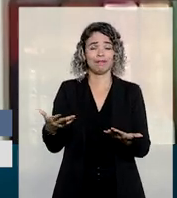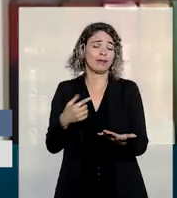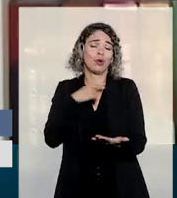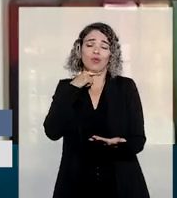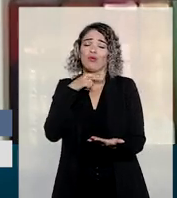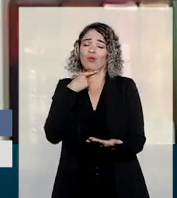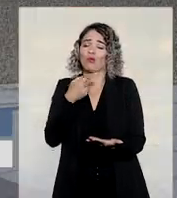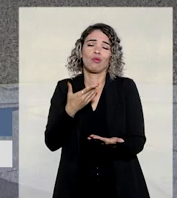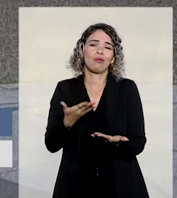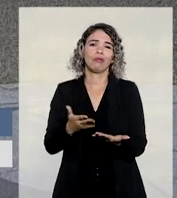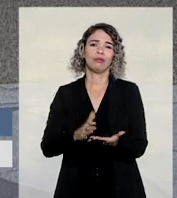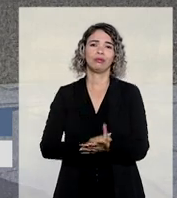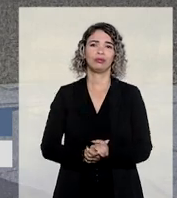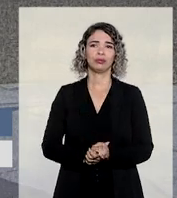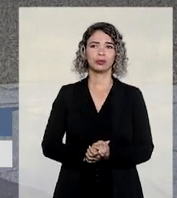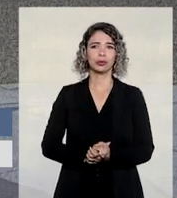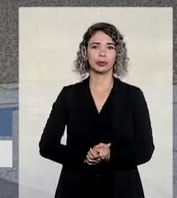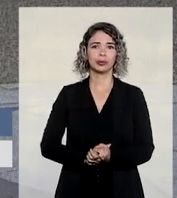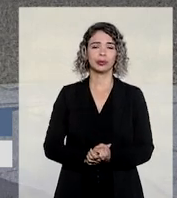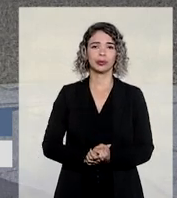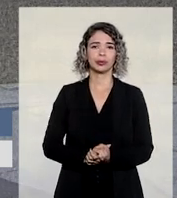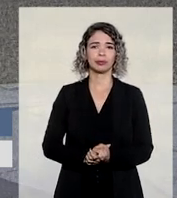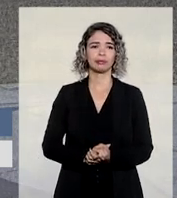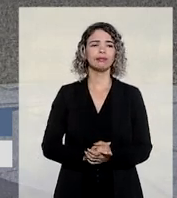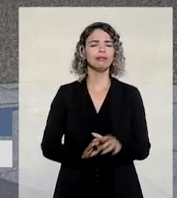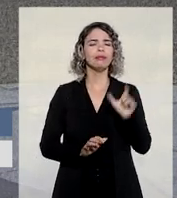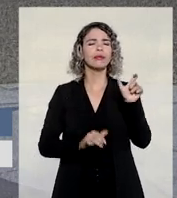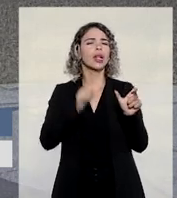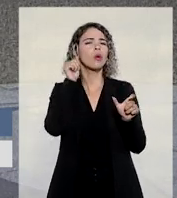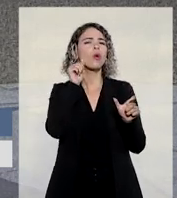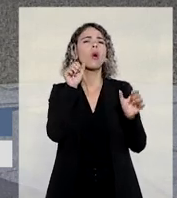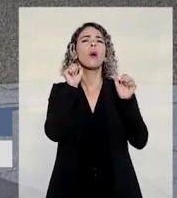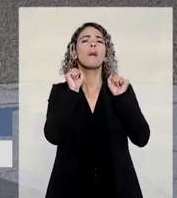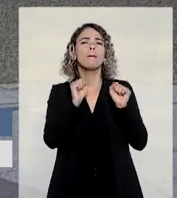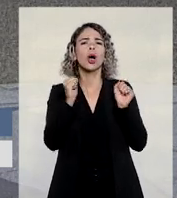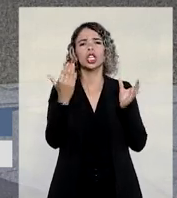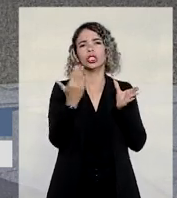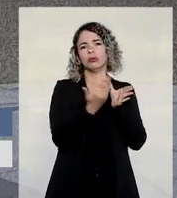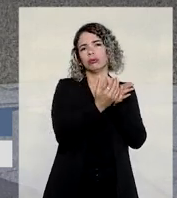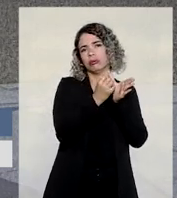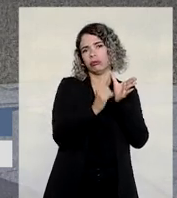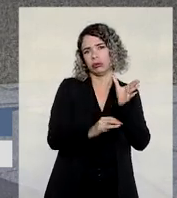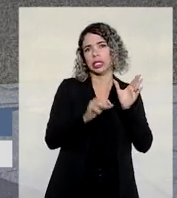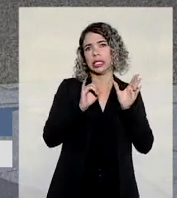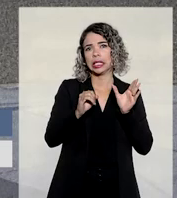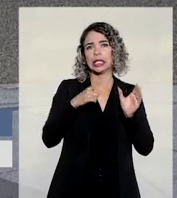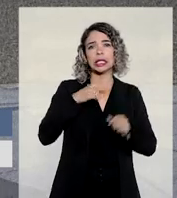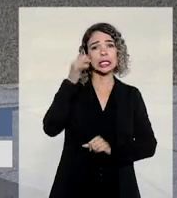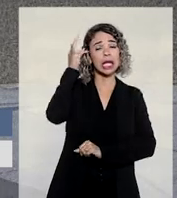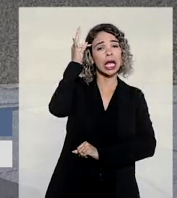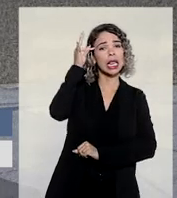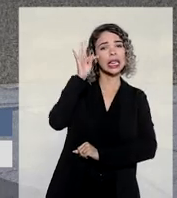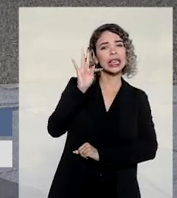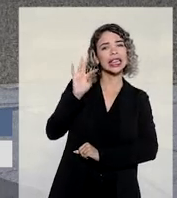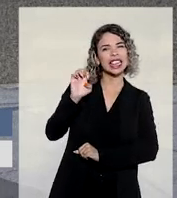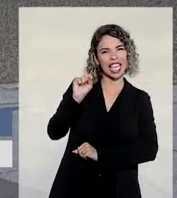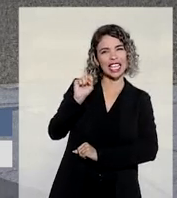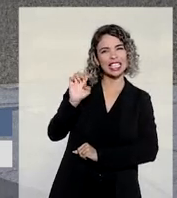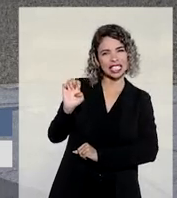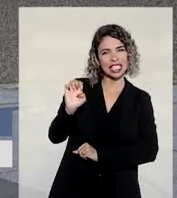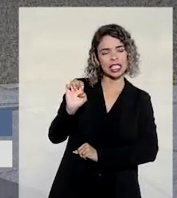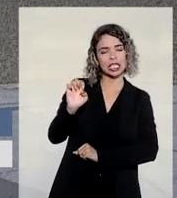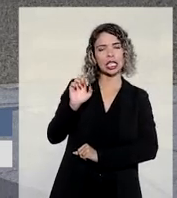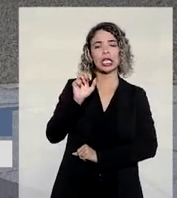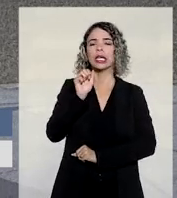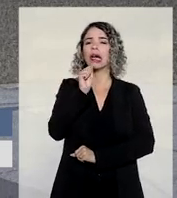manifestamente incabíveis. Agora, professora Thais, é possível se opor embargos declaratórios quando se trata de tese não mencionada